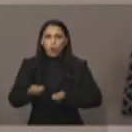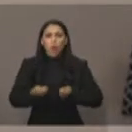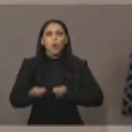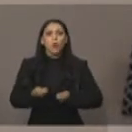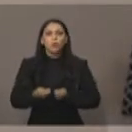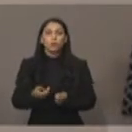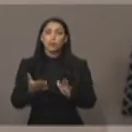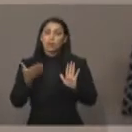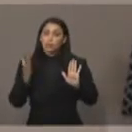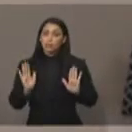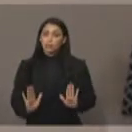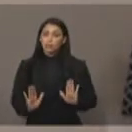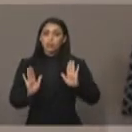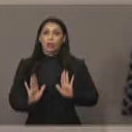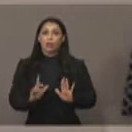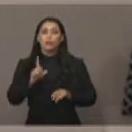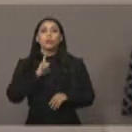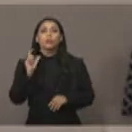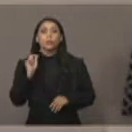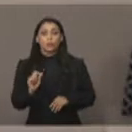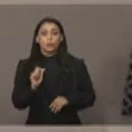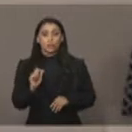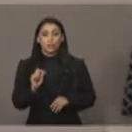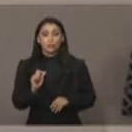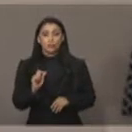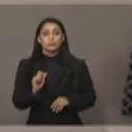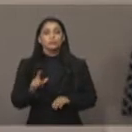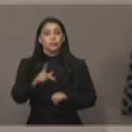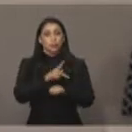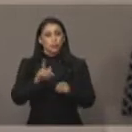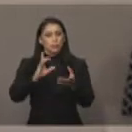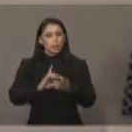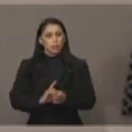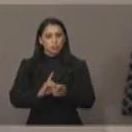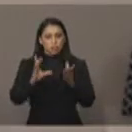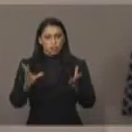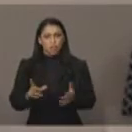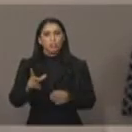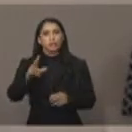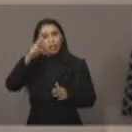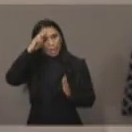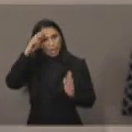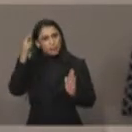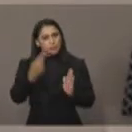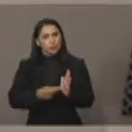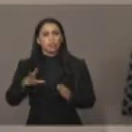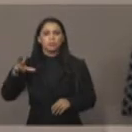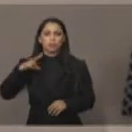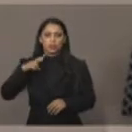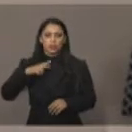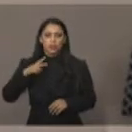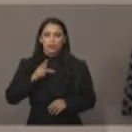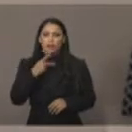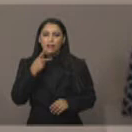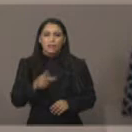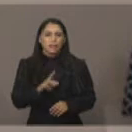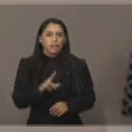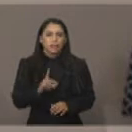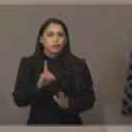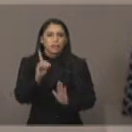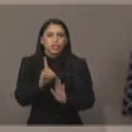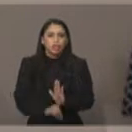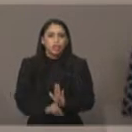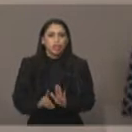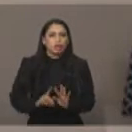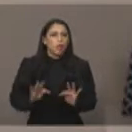Assim, excelência, se o pleno funcionamento do Estado de Direito pressupõe o respeito à privacidade, é forçoso destacar que não existem direitos